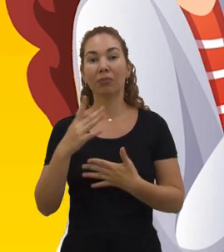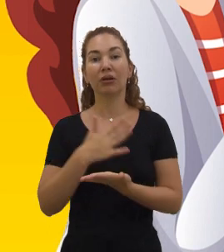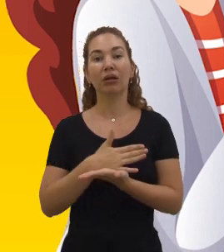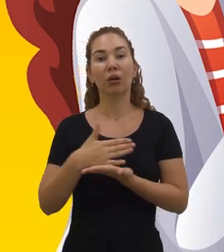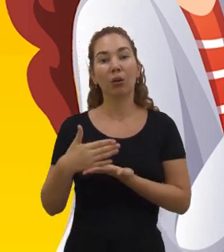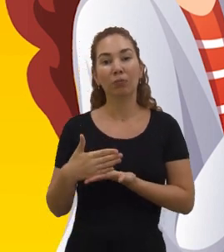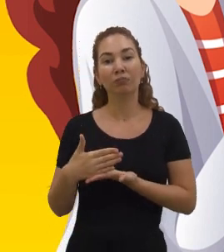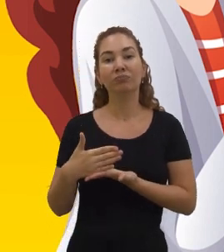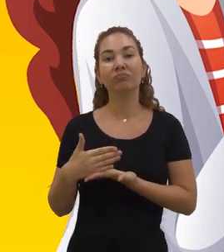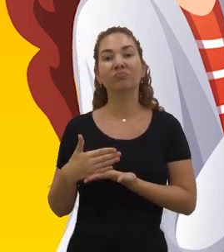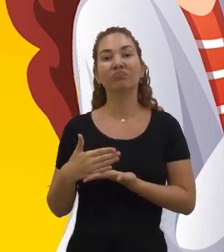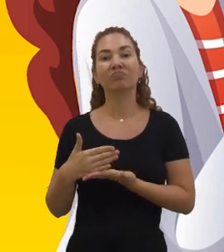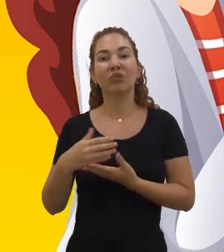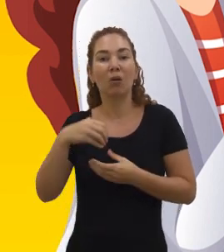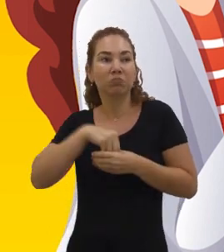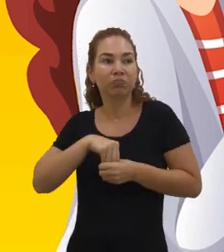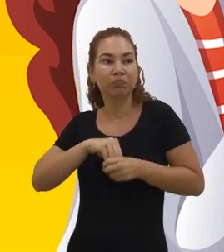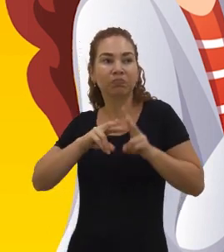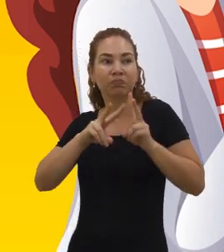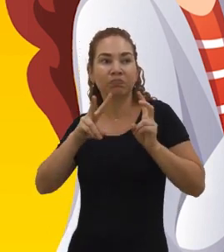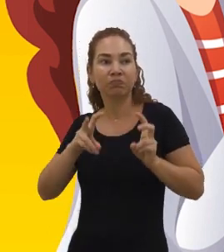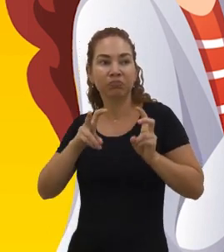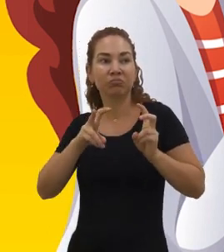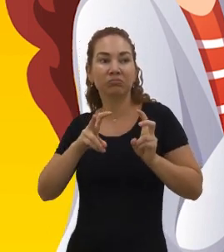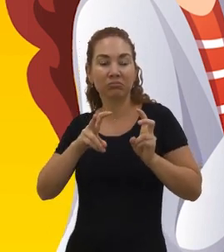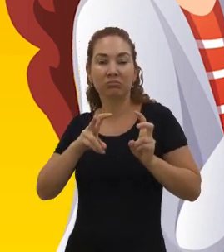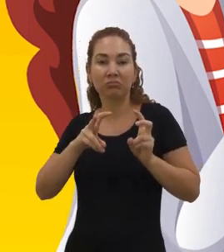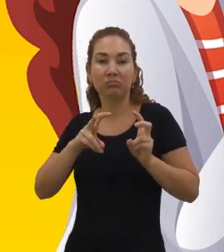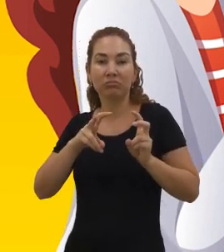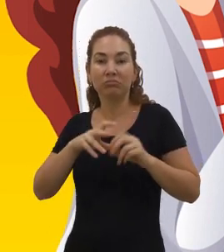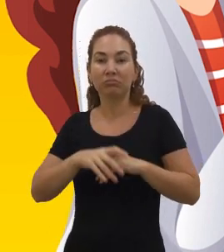ser tão intrínseco assim nesses tópicos, né?